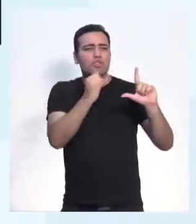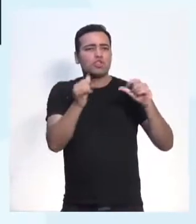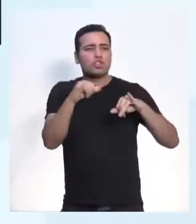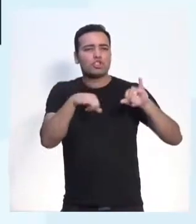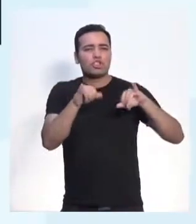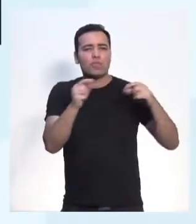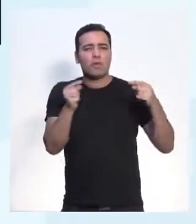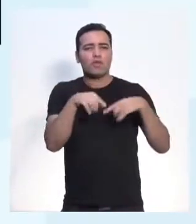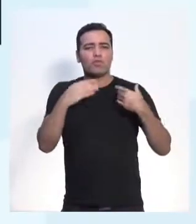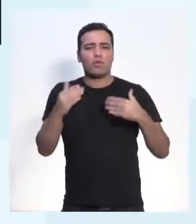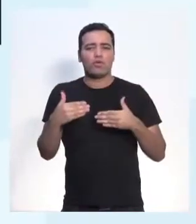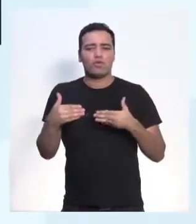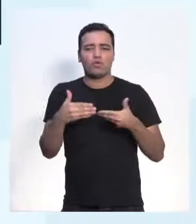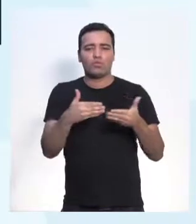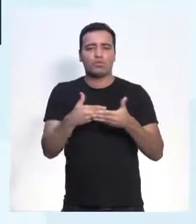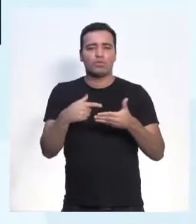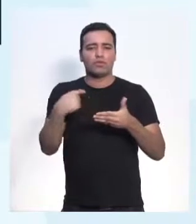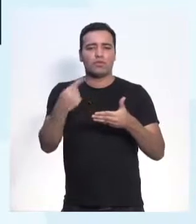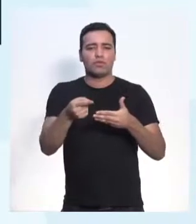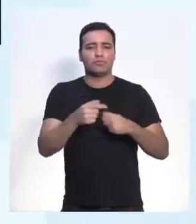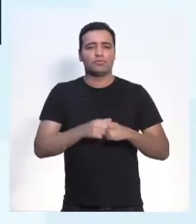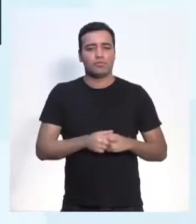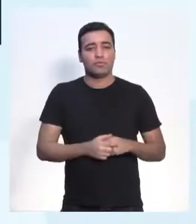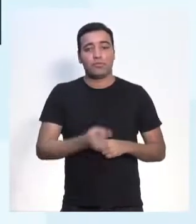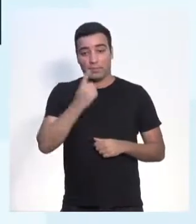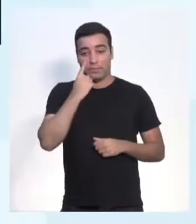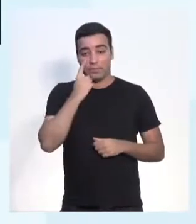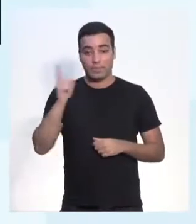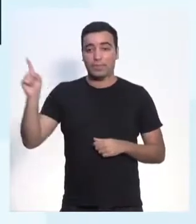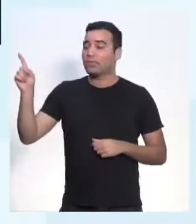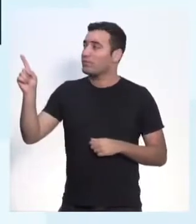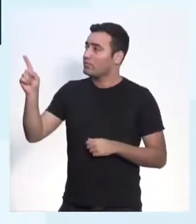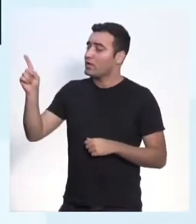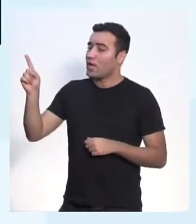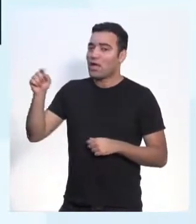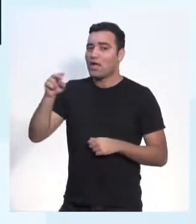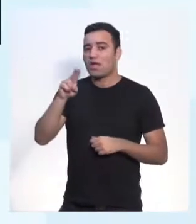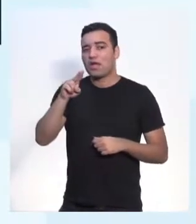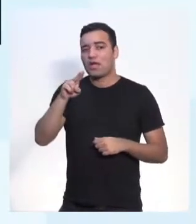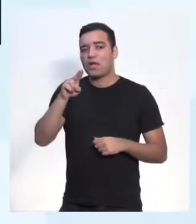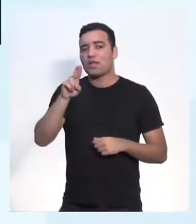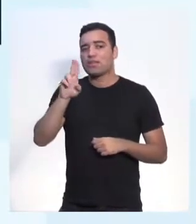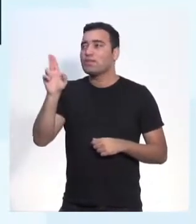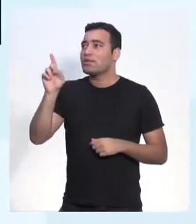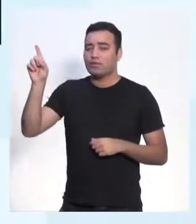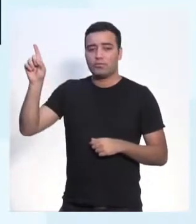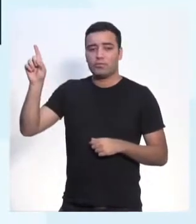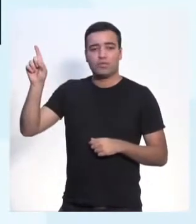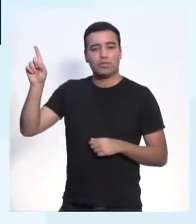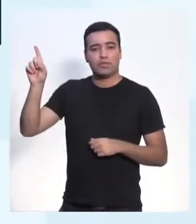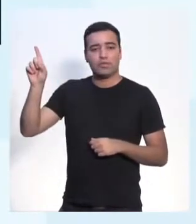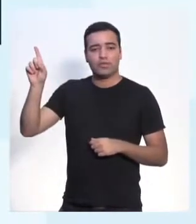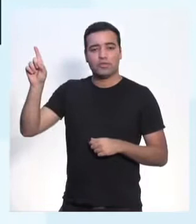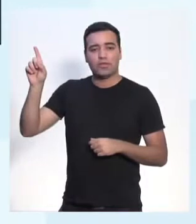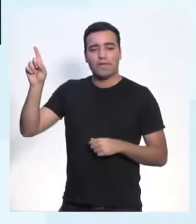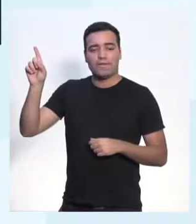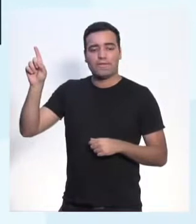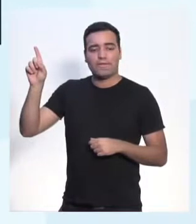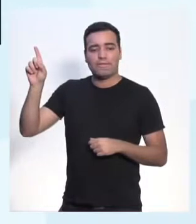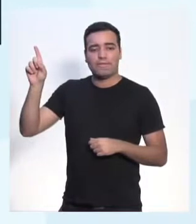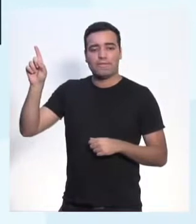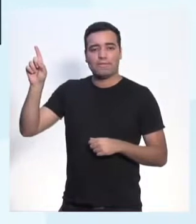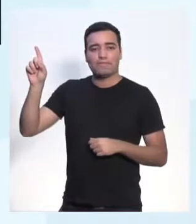Vamos para o próximo slide, por favor, produção. Isso, olha lá. Ó. Name each of the following examples of